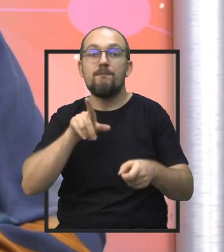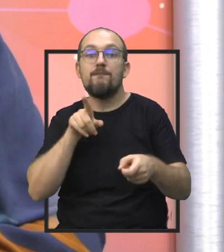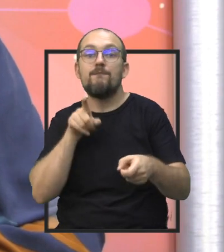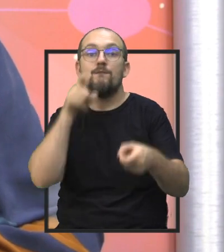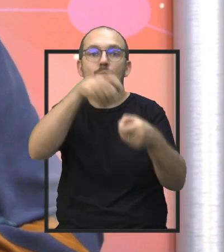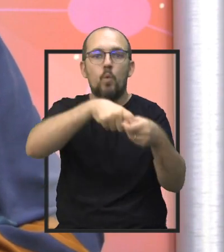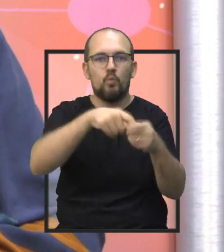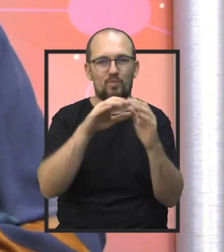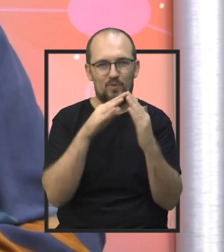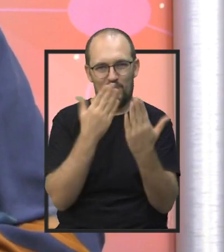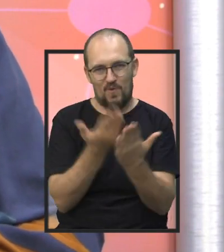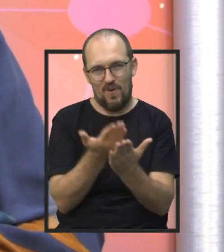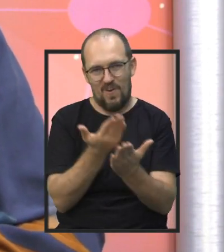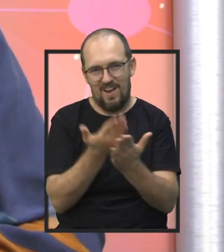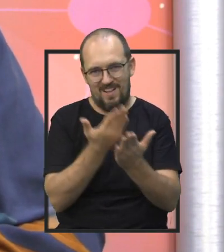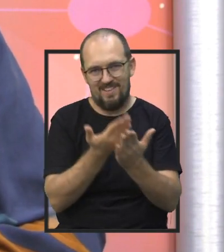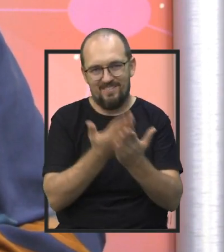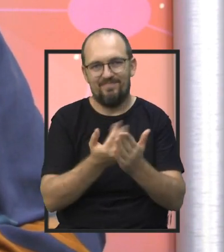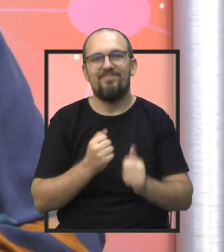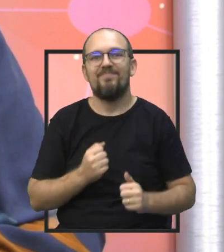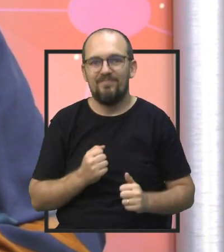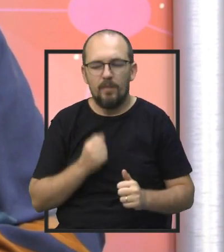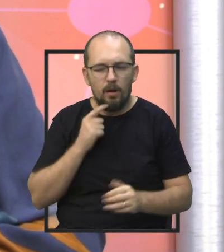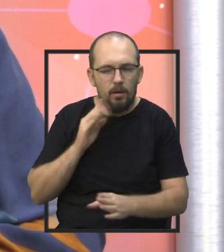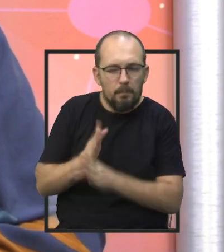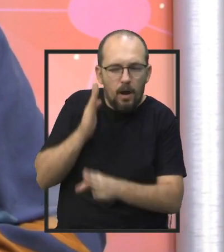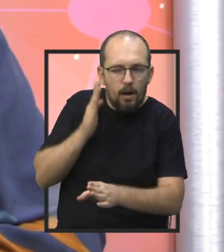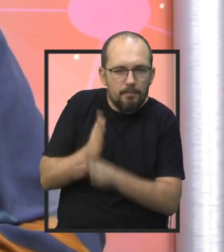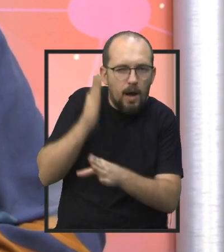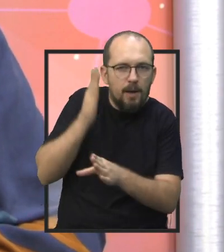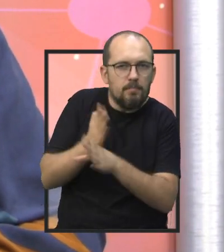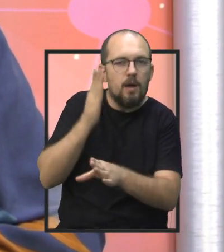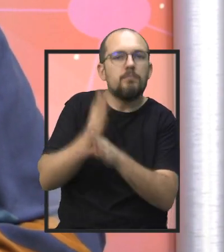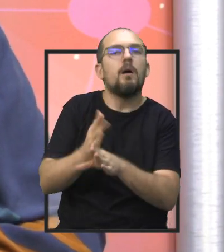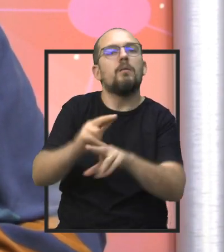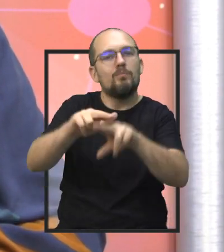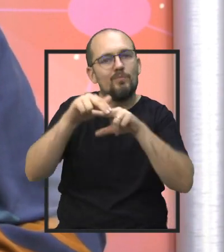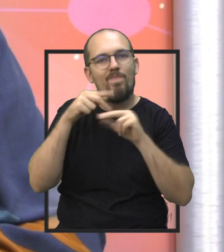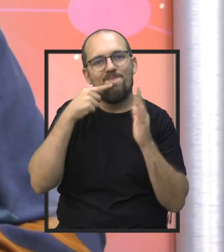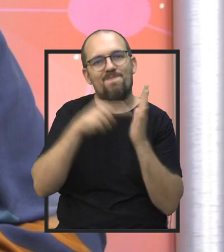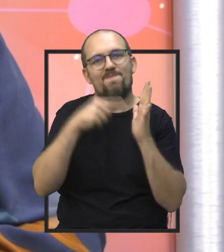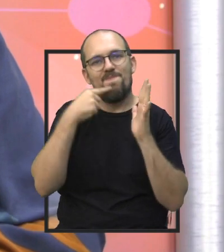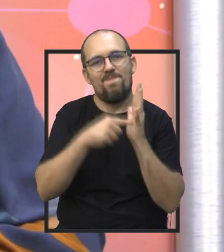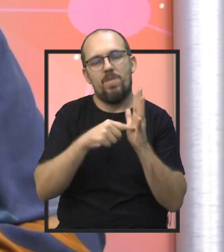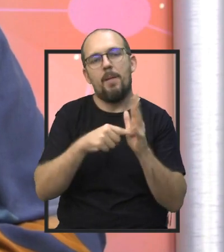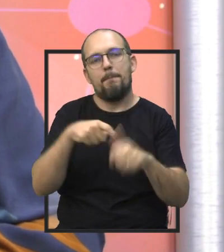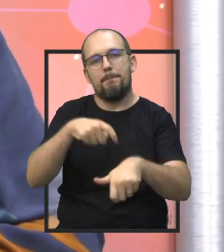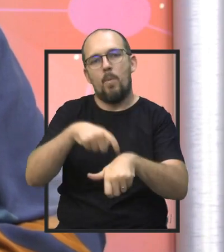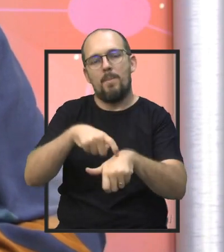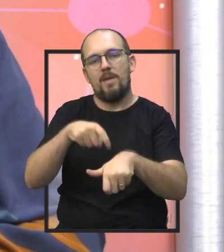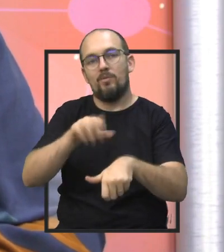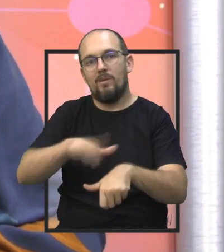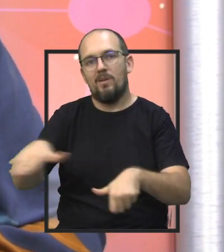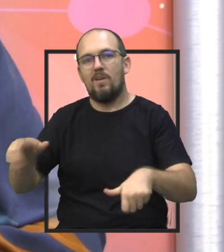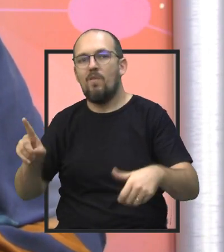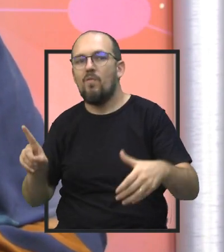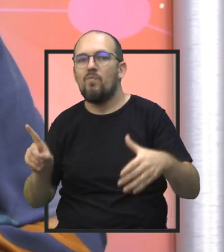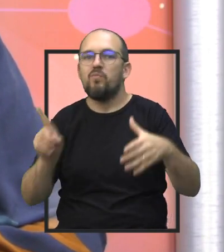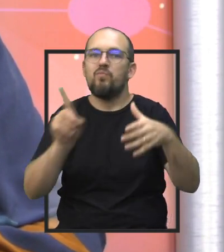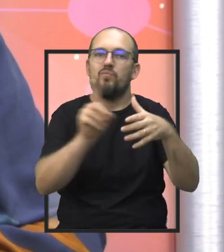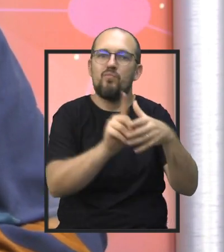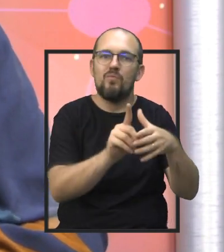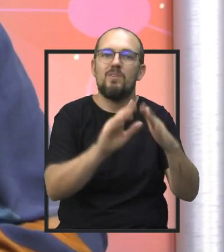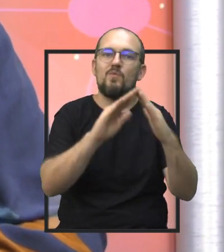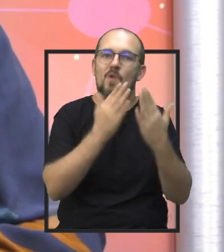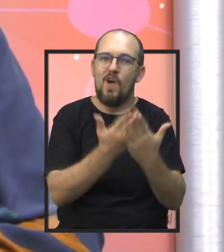as escolas e certamente as denúncias também vieram à tona a partir desse momento que as crianças passaram a vir